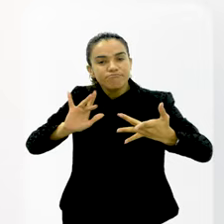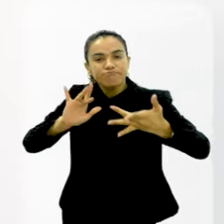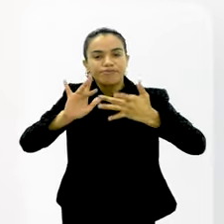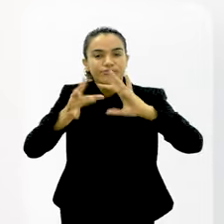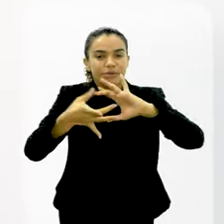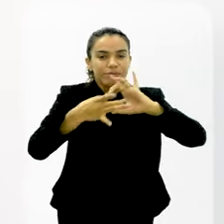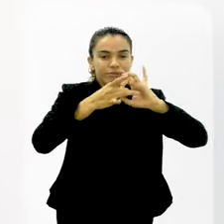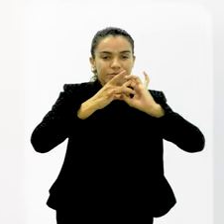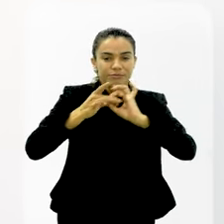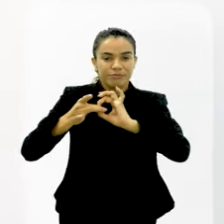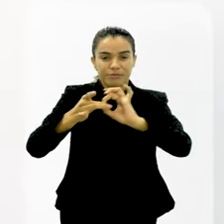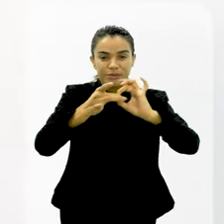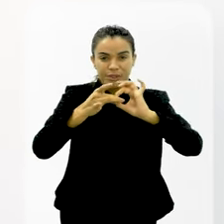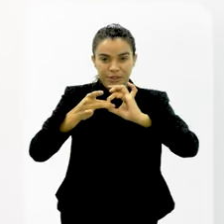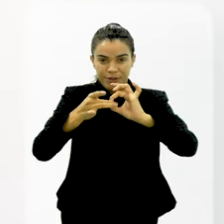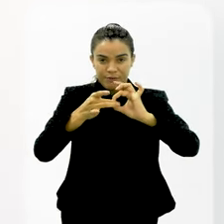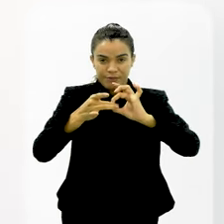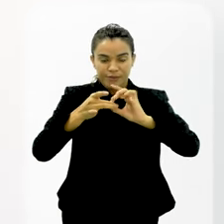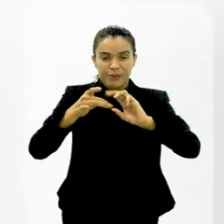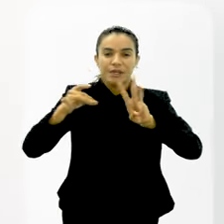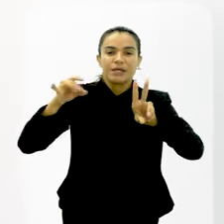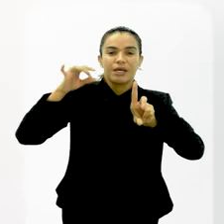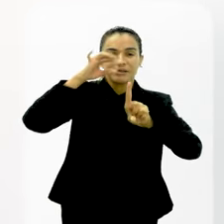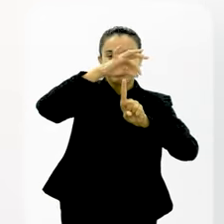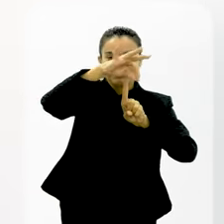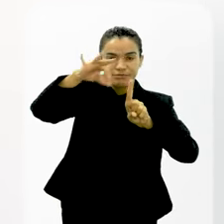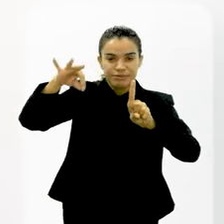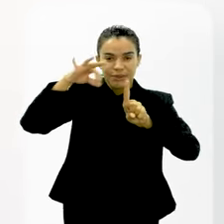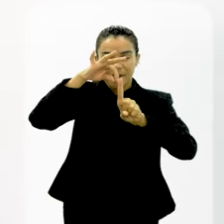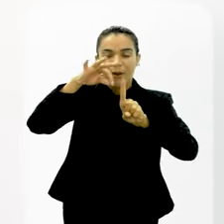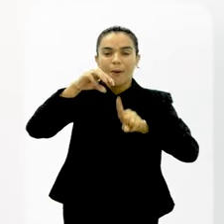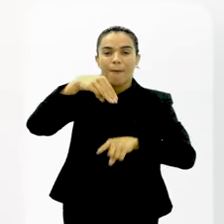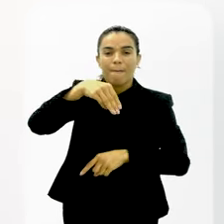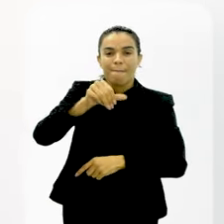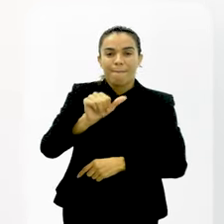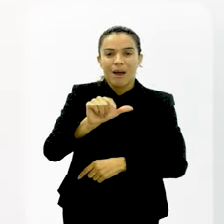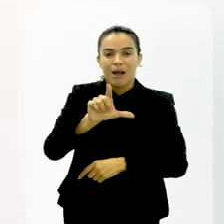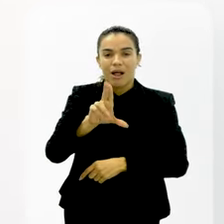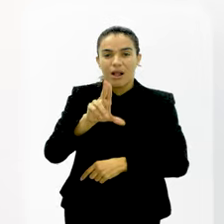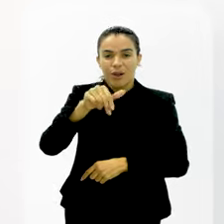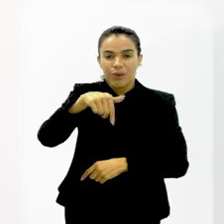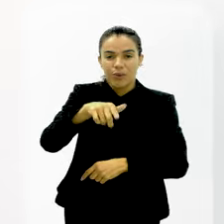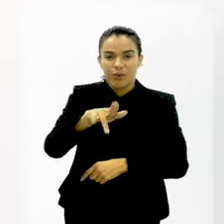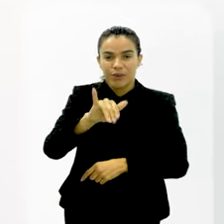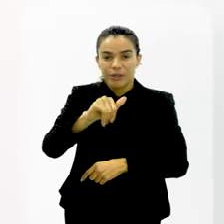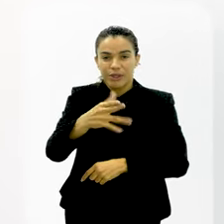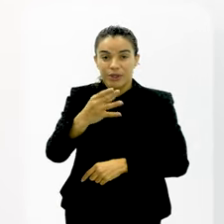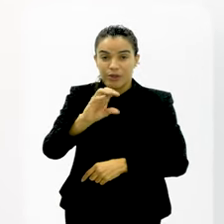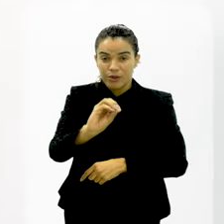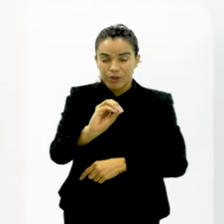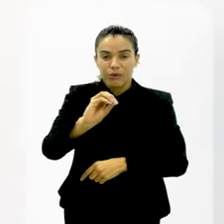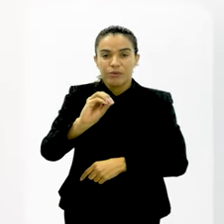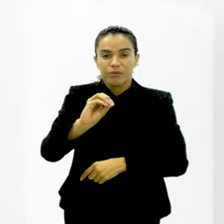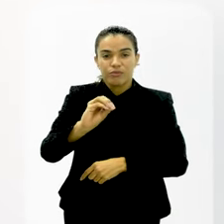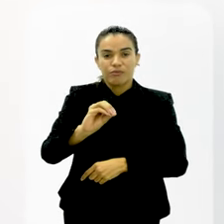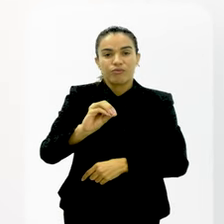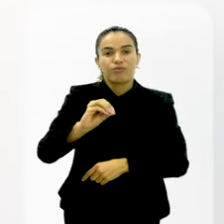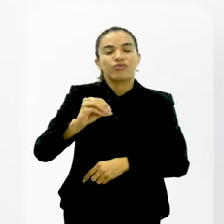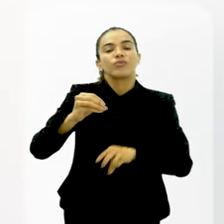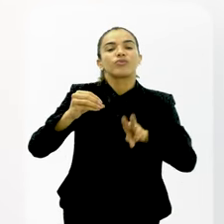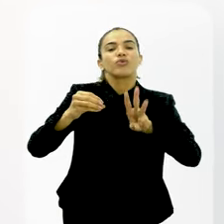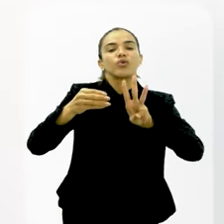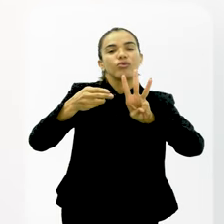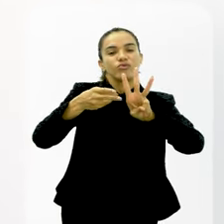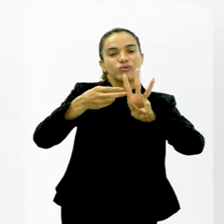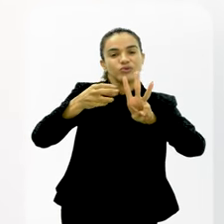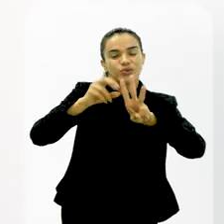essa conexão dessa divindade que virou o Malunguinho na adoração do Catimbó